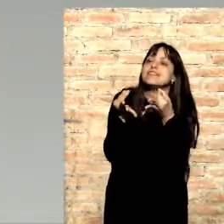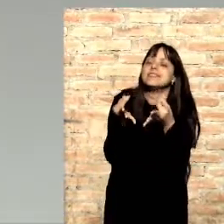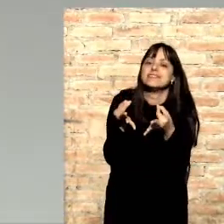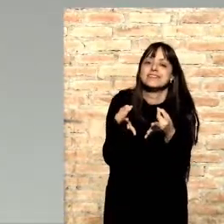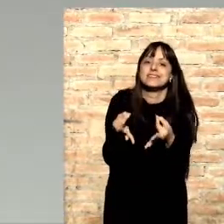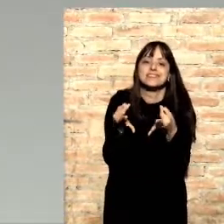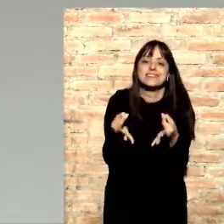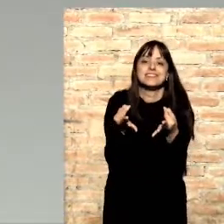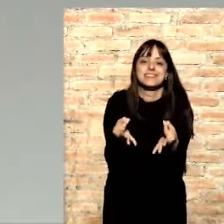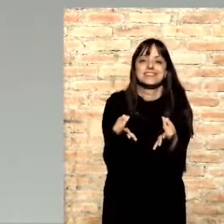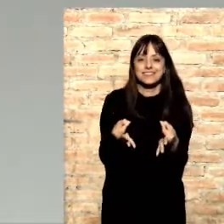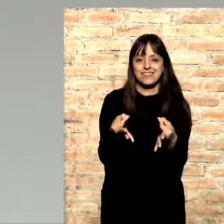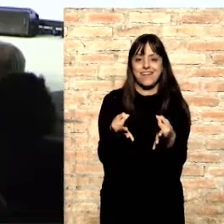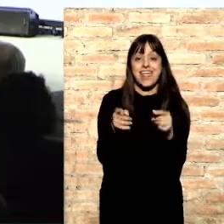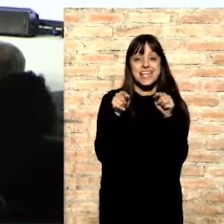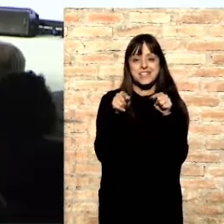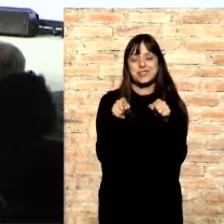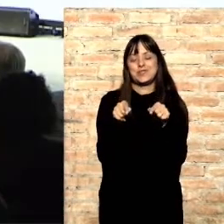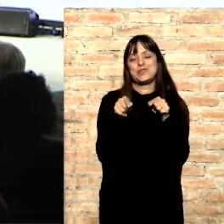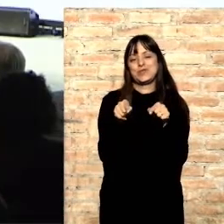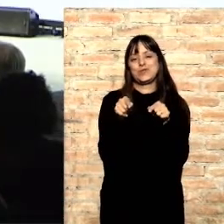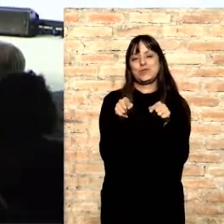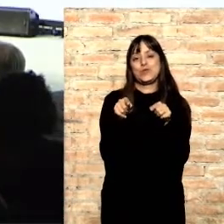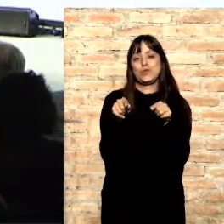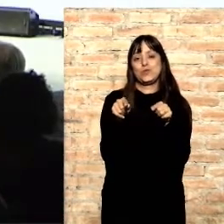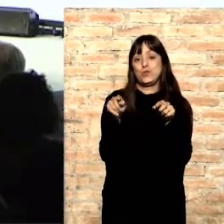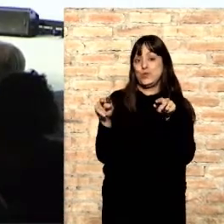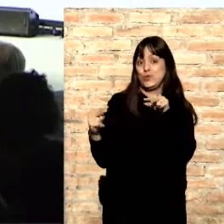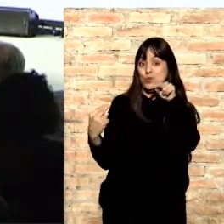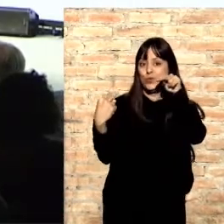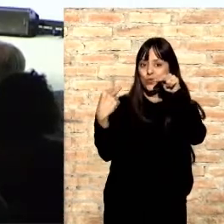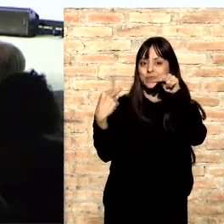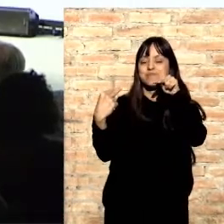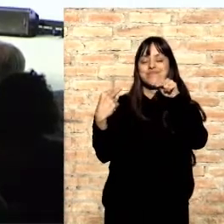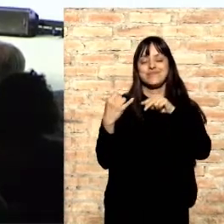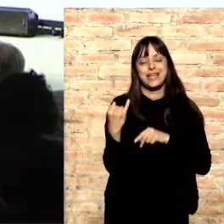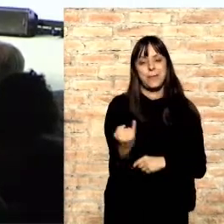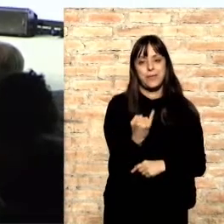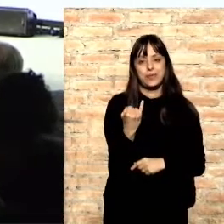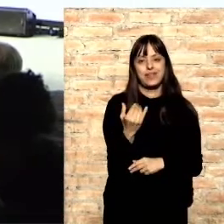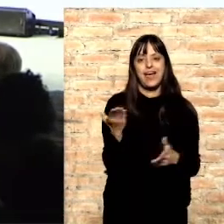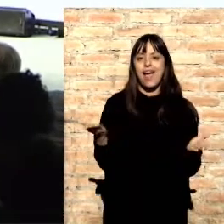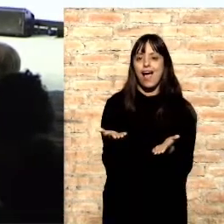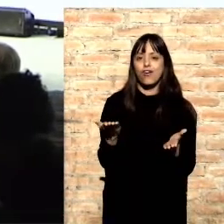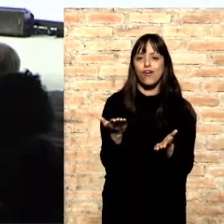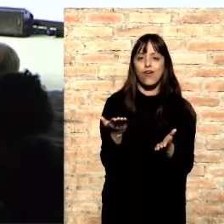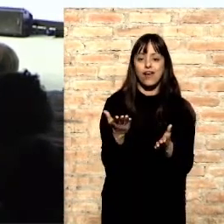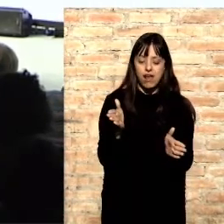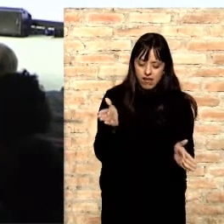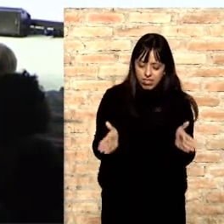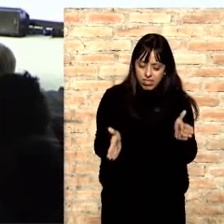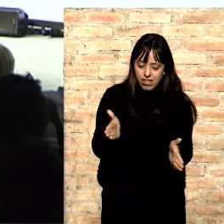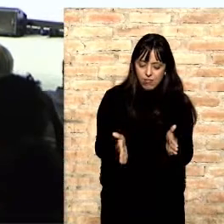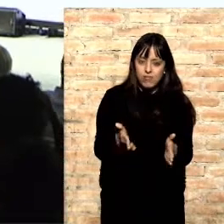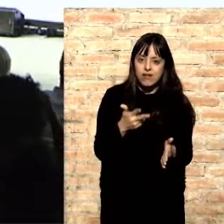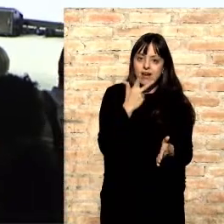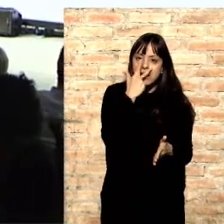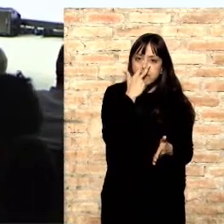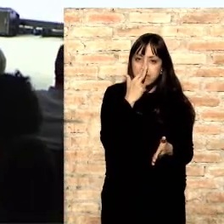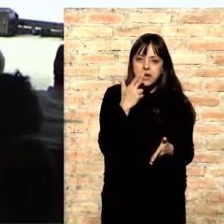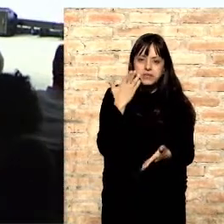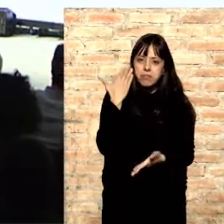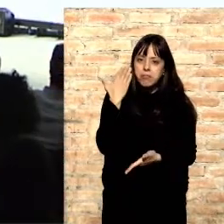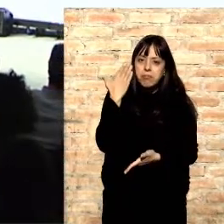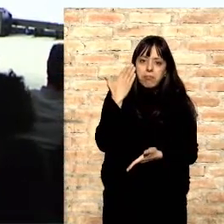eu eu acho que a gente vive um tempo de desabilidade tem um livro maravilhoso